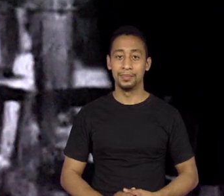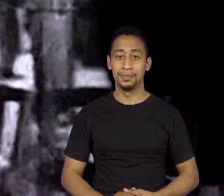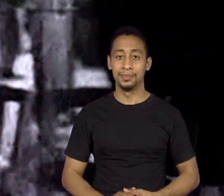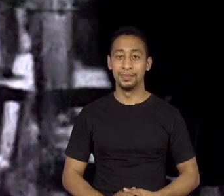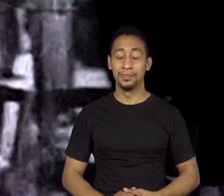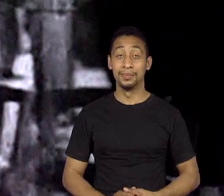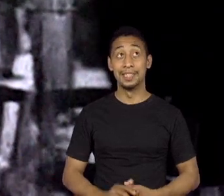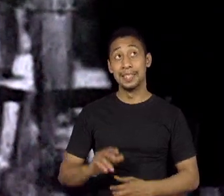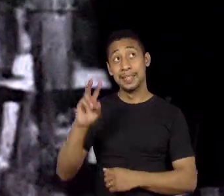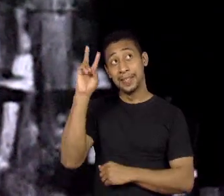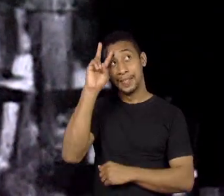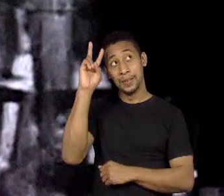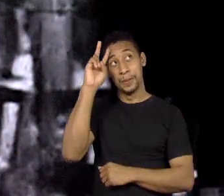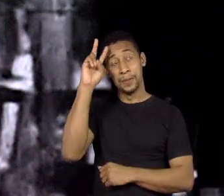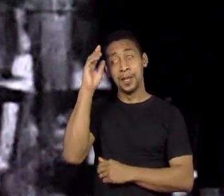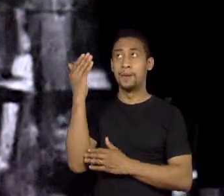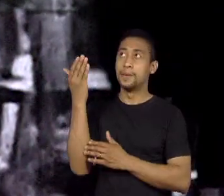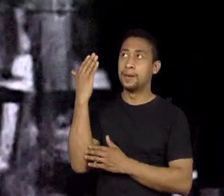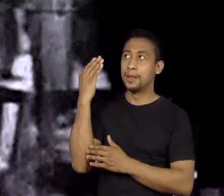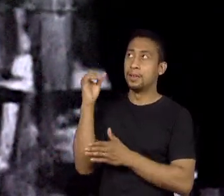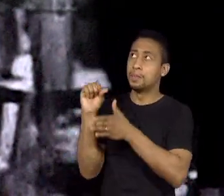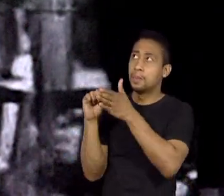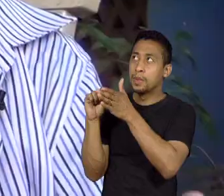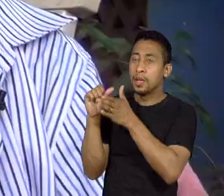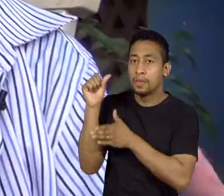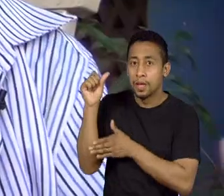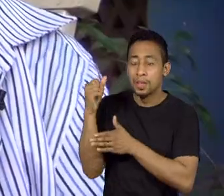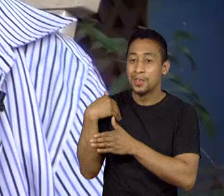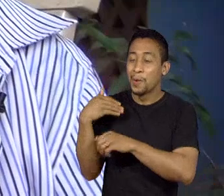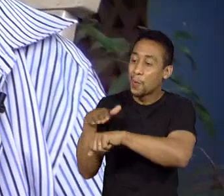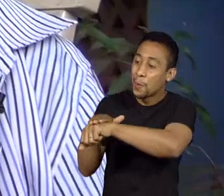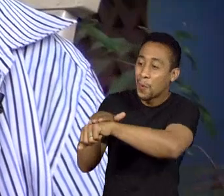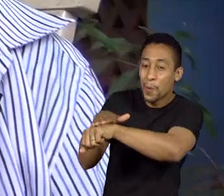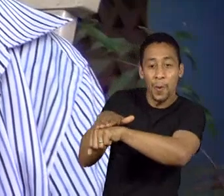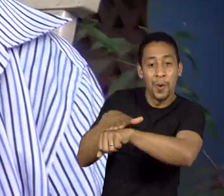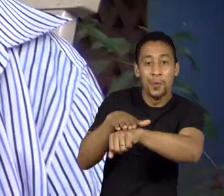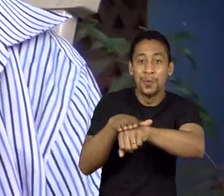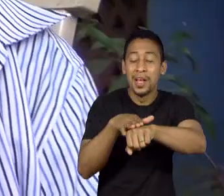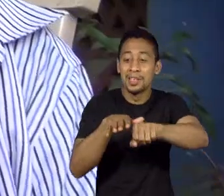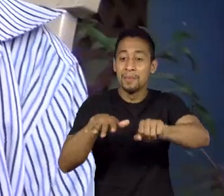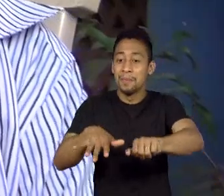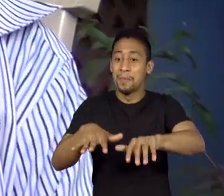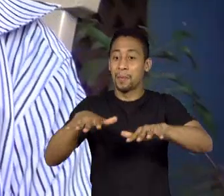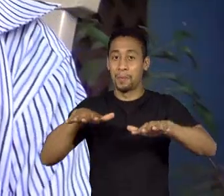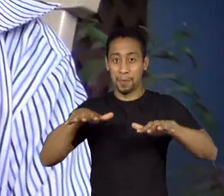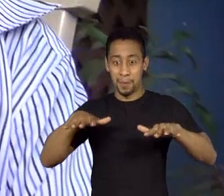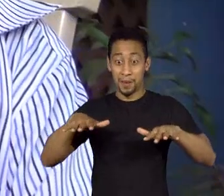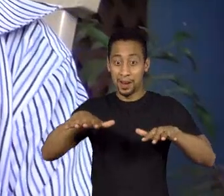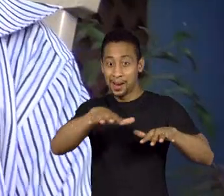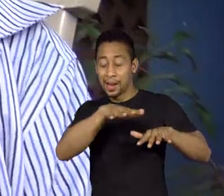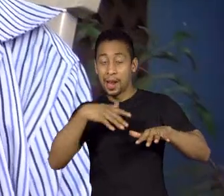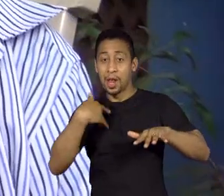Me lembro a primeira vez que eu falei com o público, que eu disse um poema. Eu